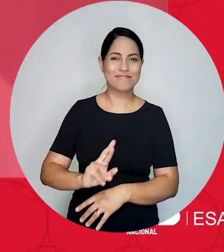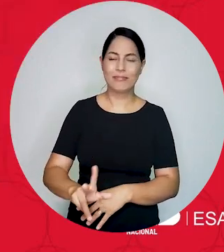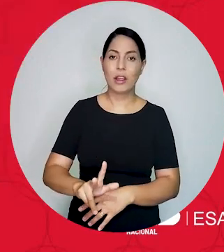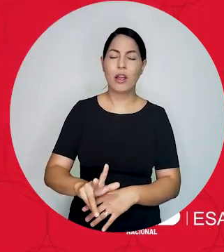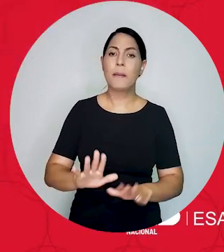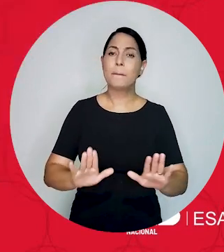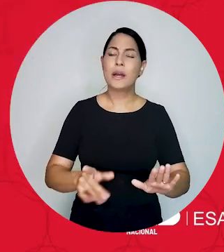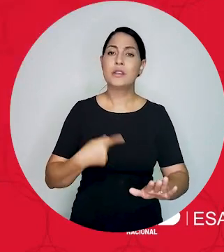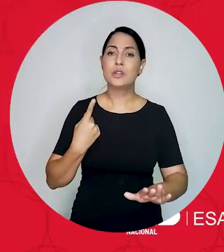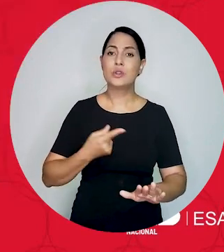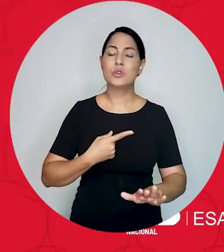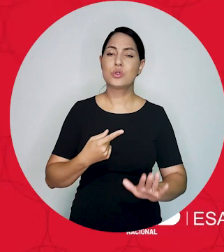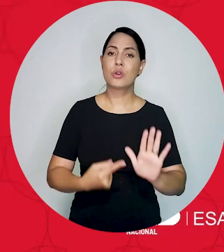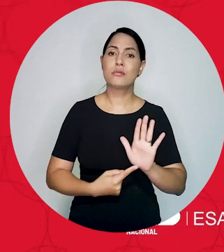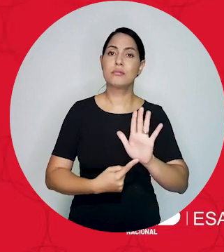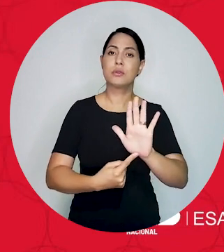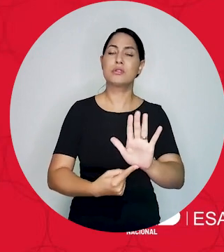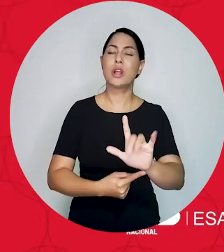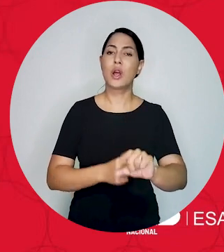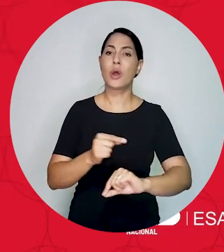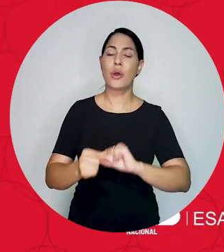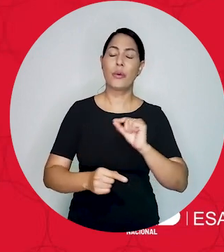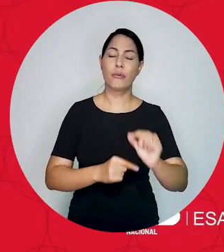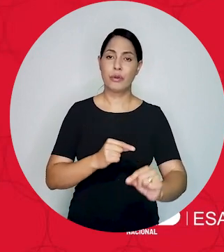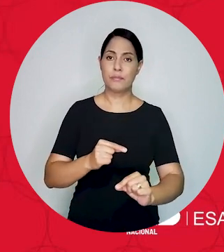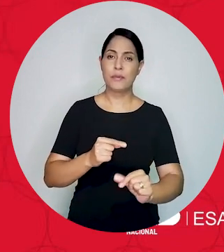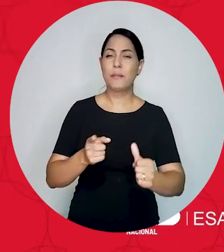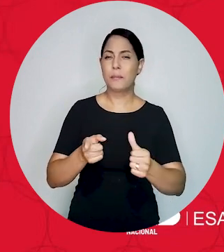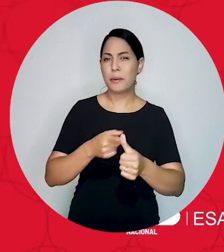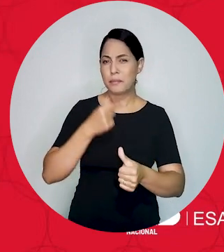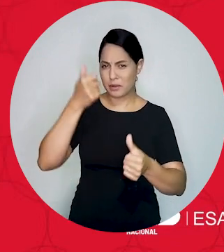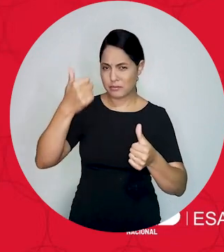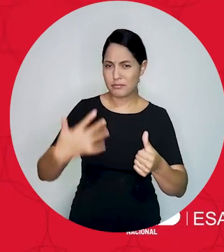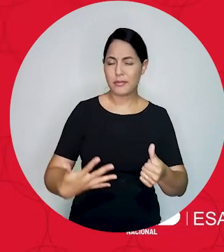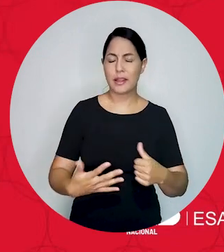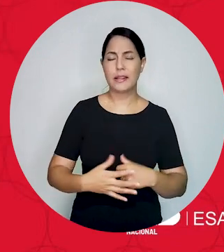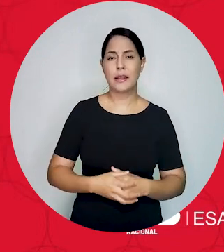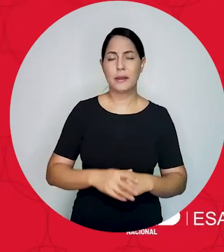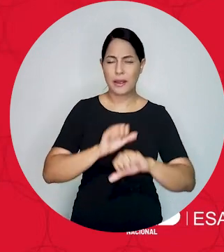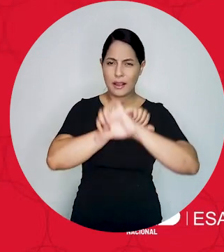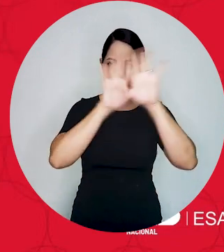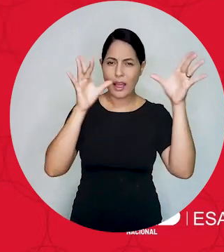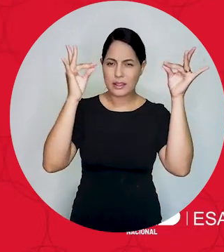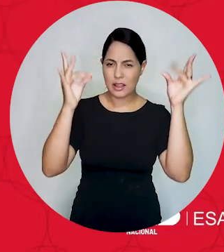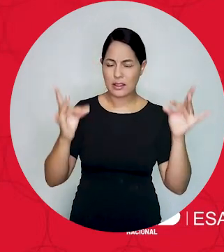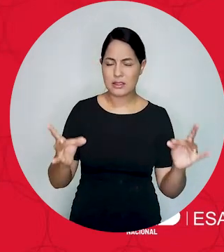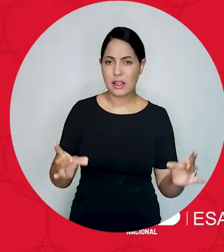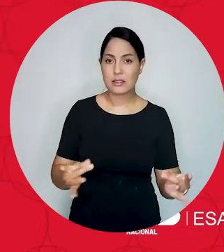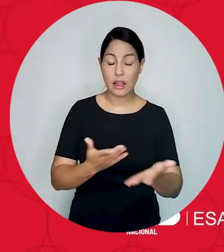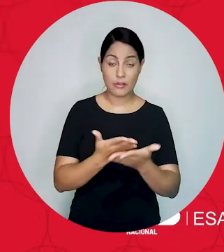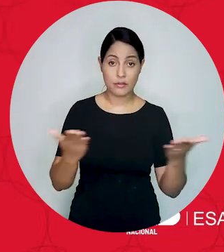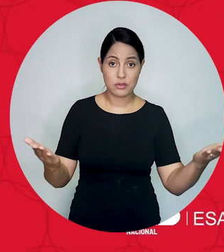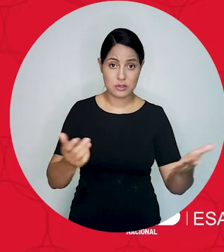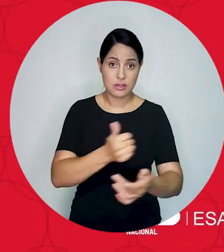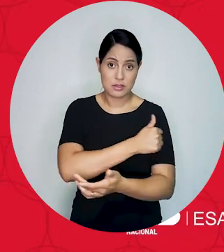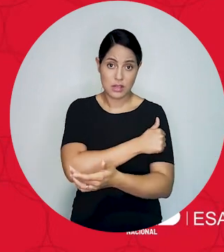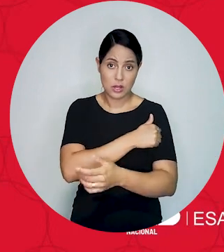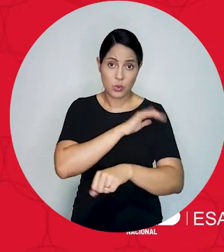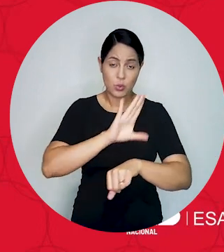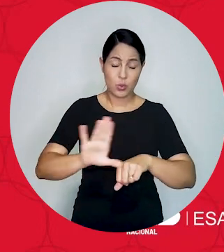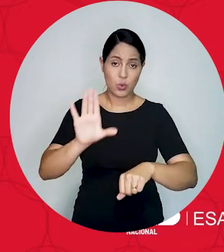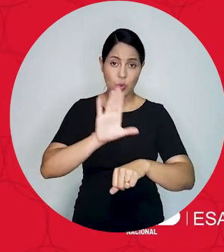suficientes. Então, acho que o primeiro ponto que eu queria destacar aqui, deixar muito claro, até para alinhar